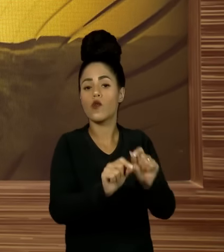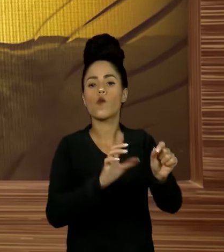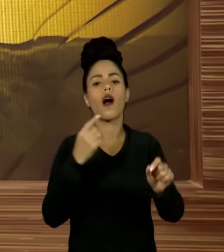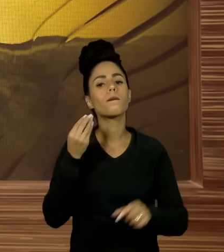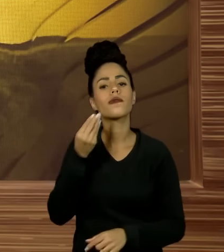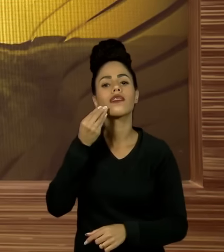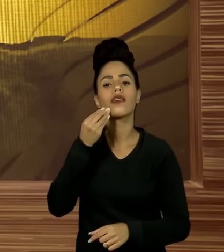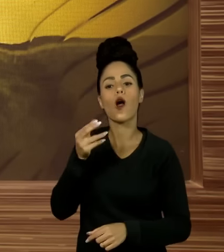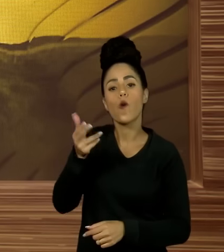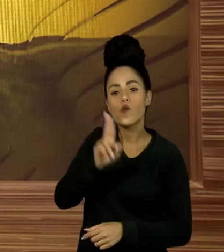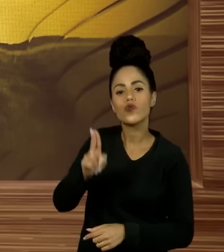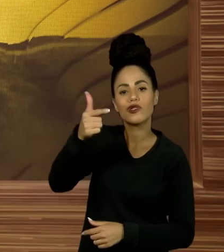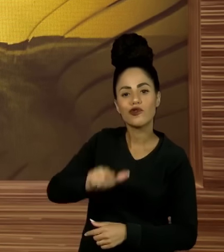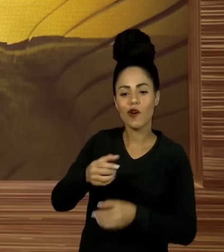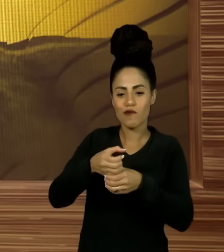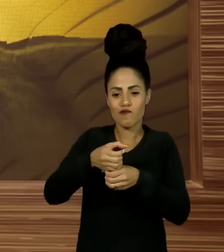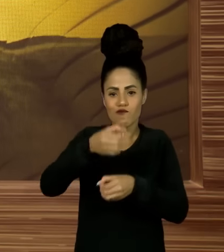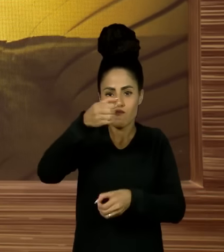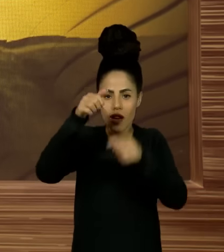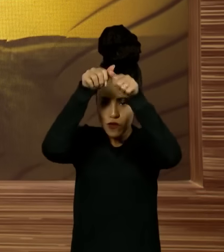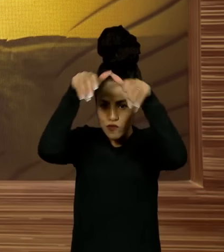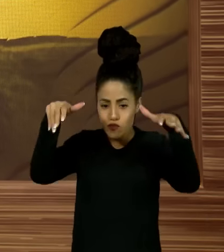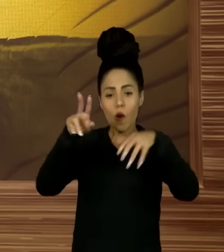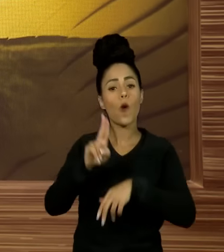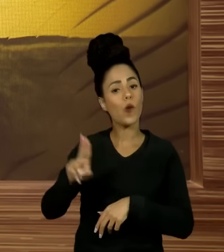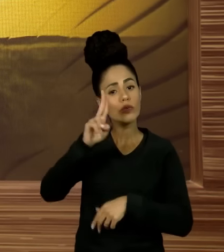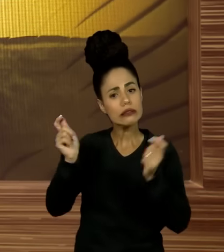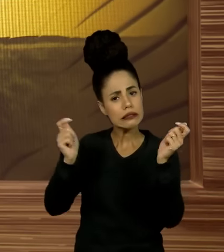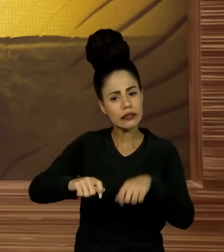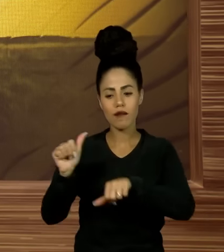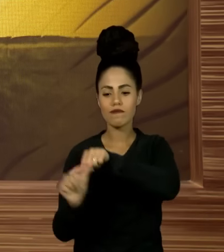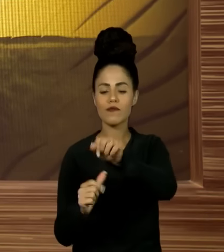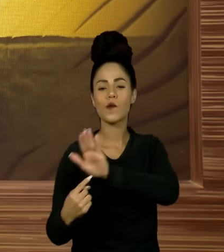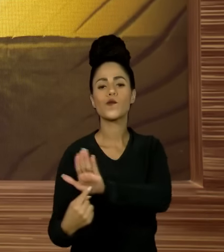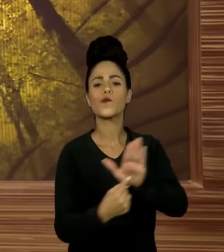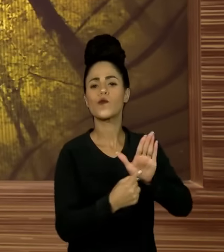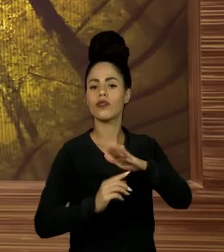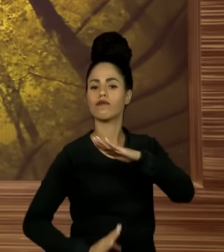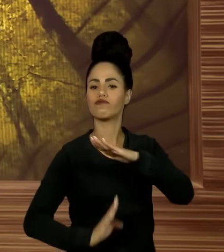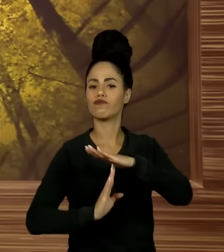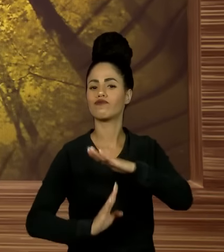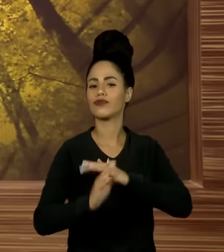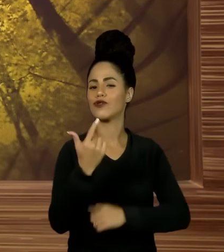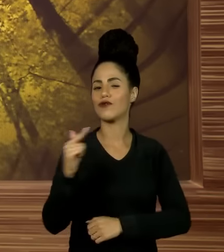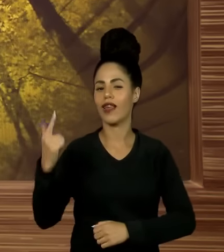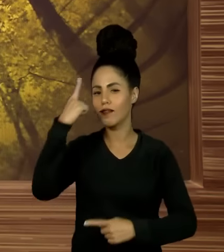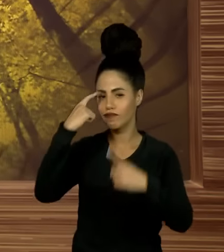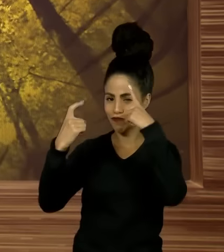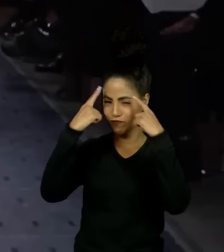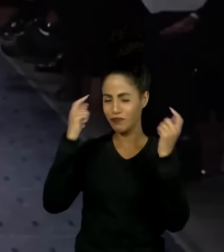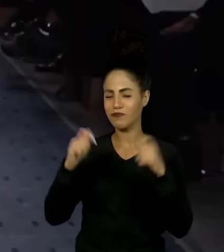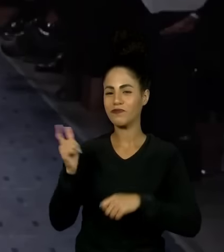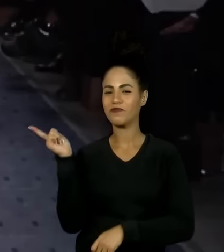de tecidos de guarda-chuvas que iriam parar no lixo mostra que não há limites para a